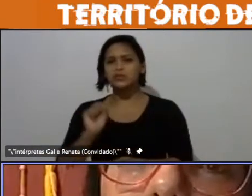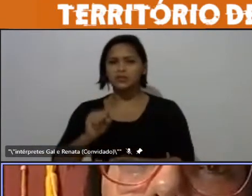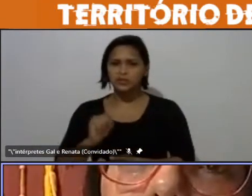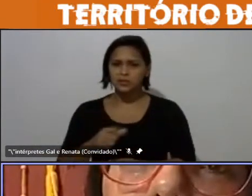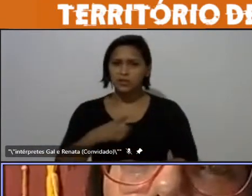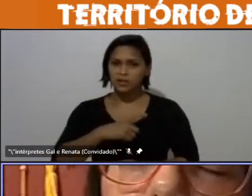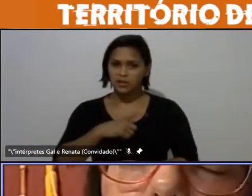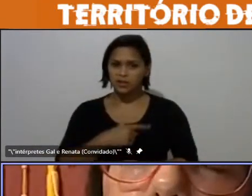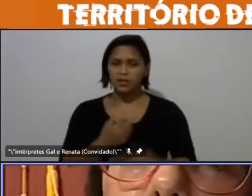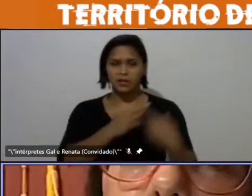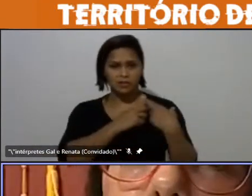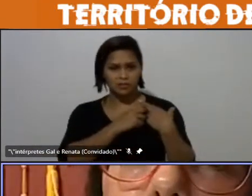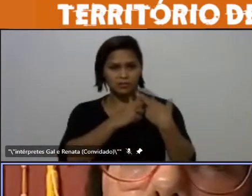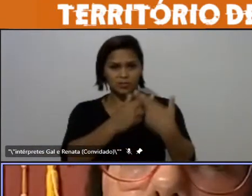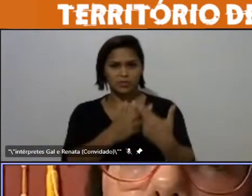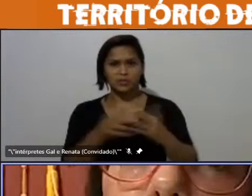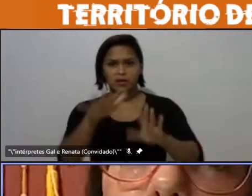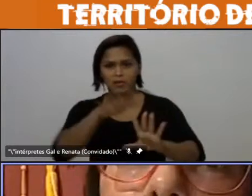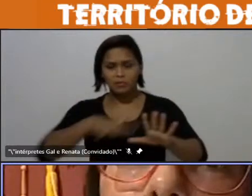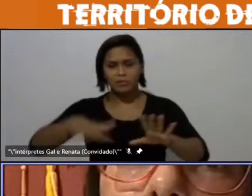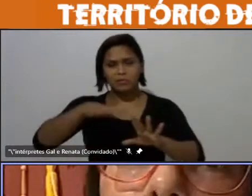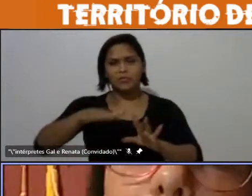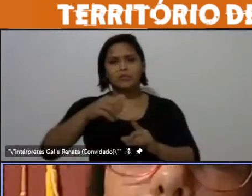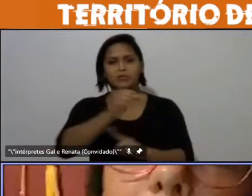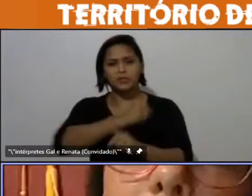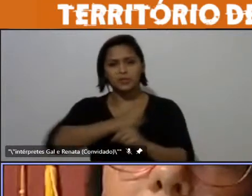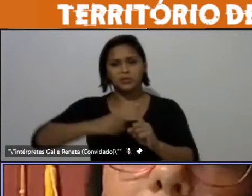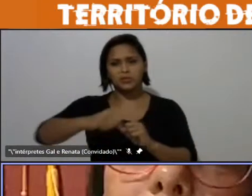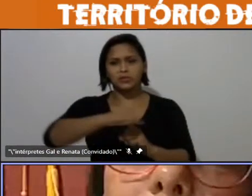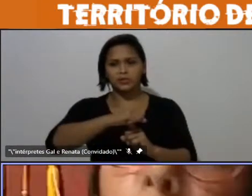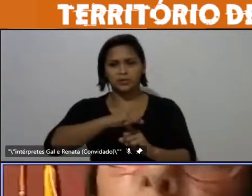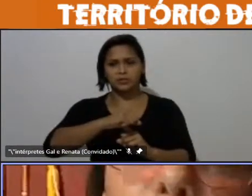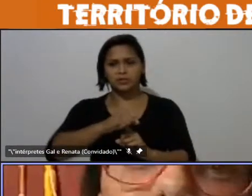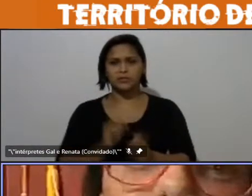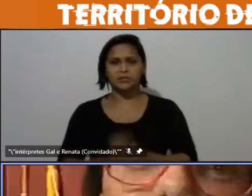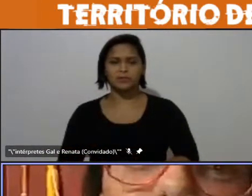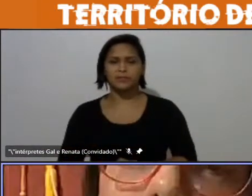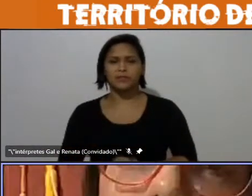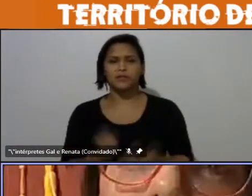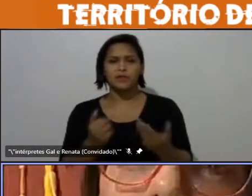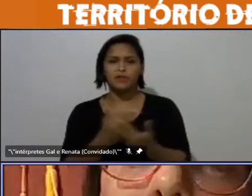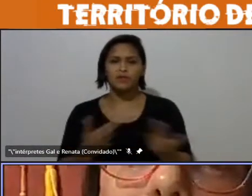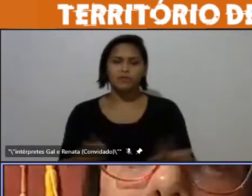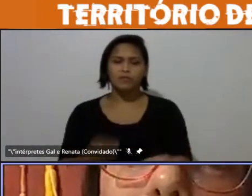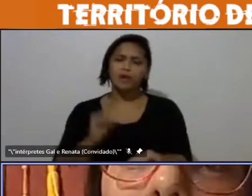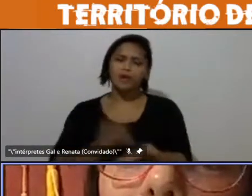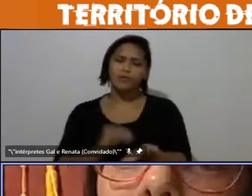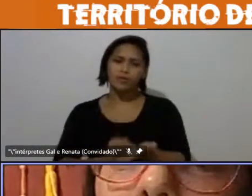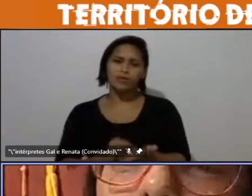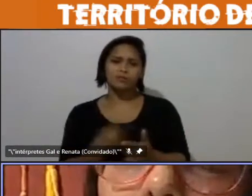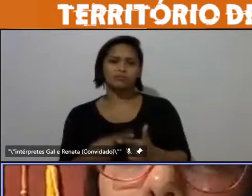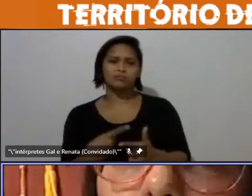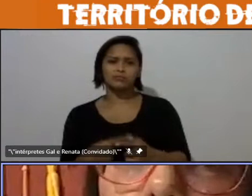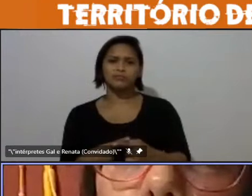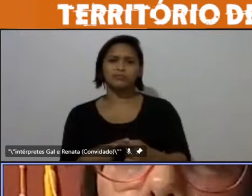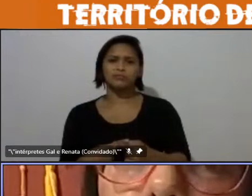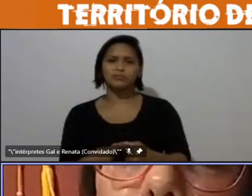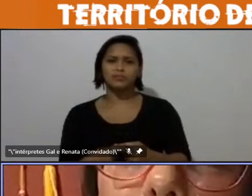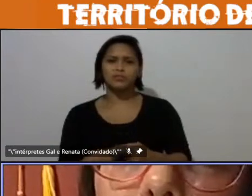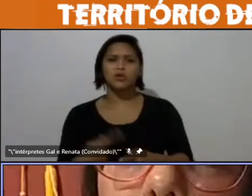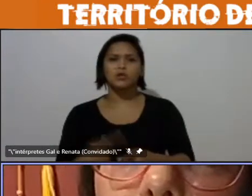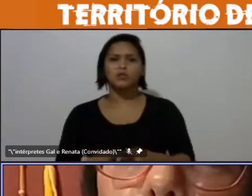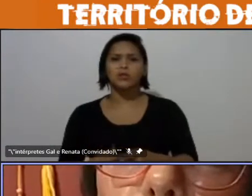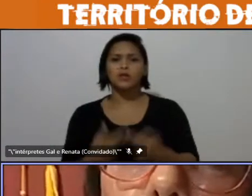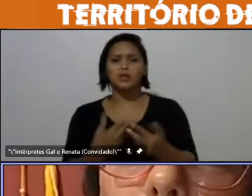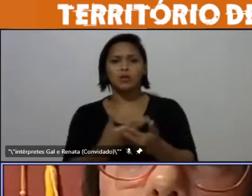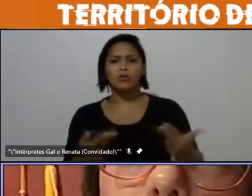né, representantes do movimento social. Muitos não estão aqui porque, como